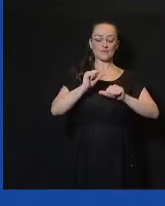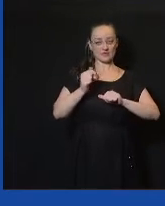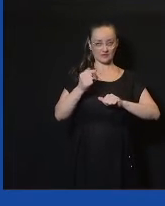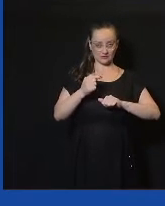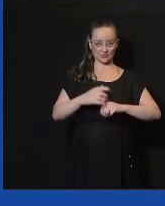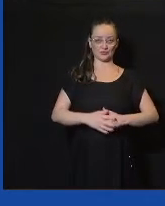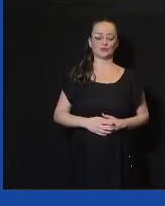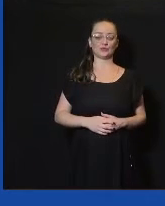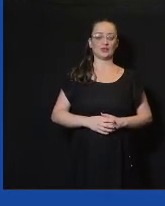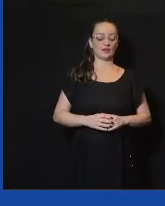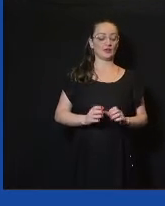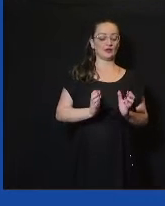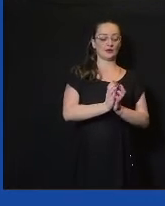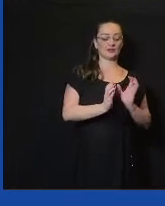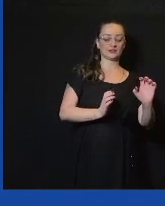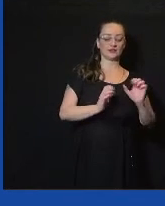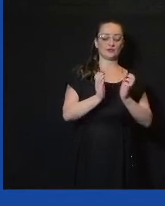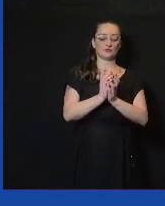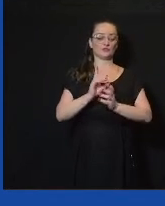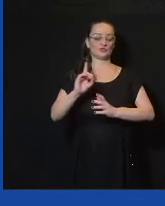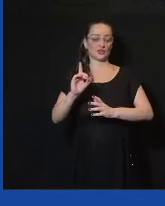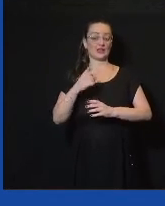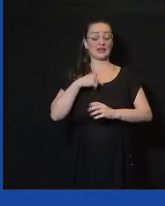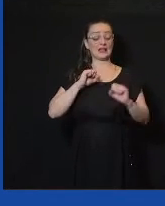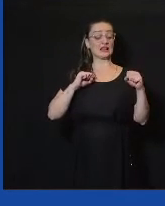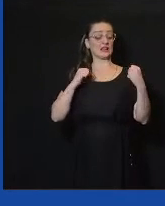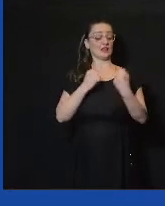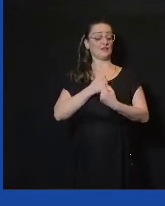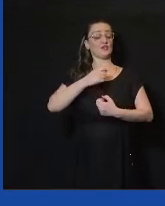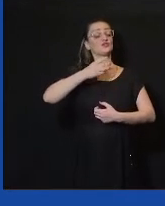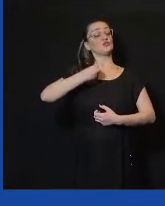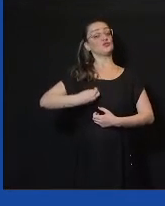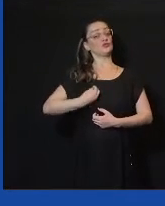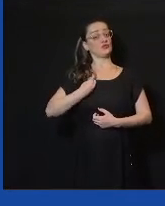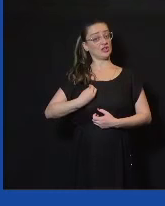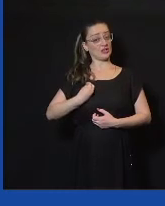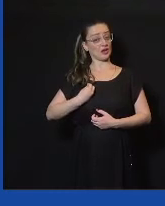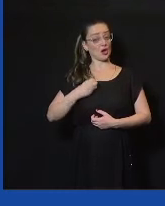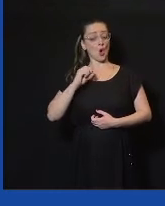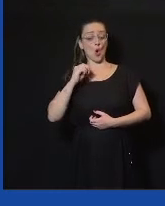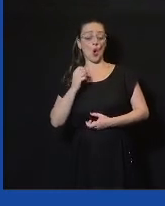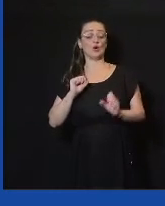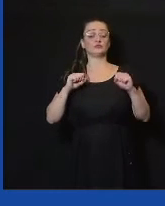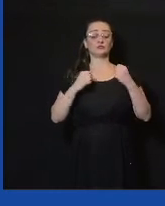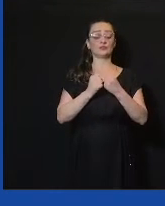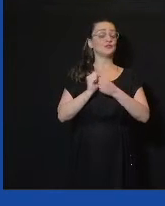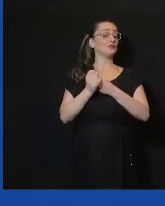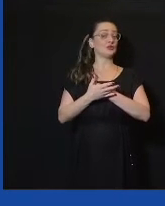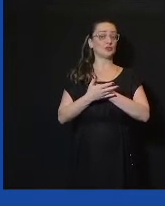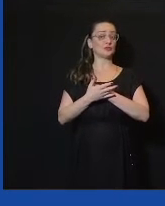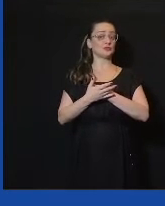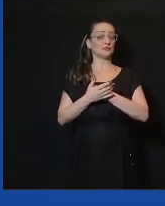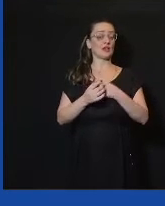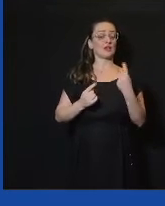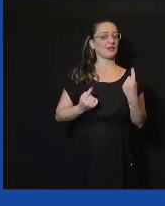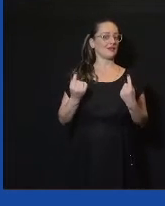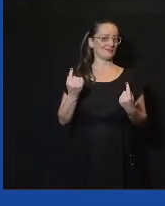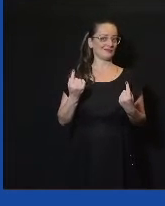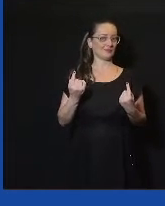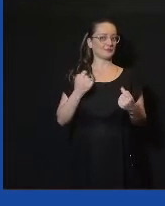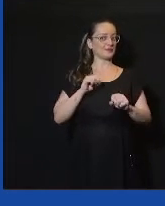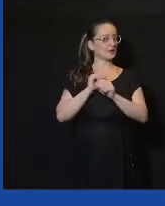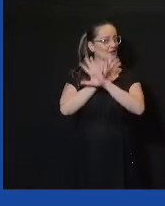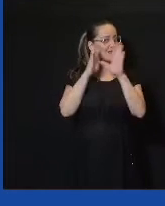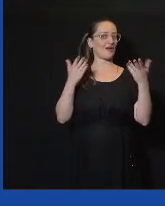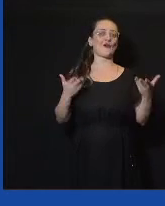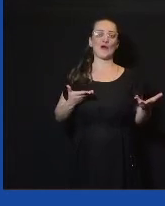de esquerda e direita para quem defende a vida versus quem defende o vírus. E isso ficou muito claro. E eu espero